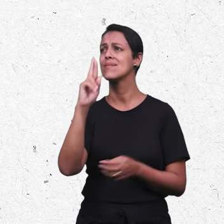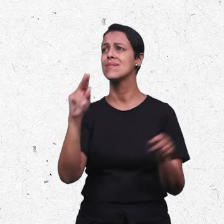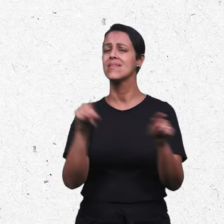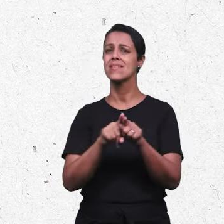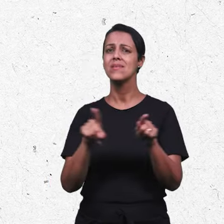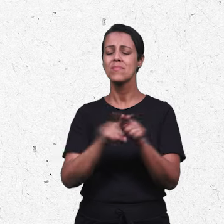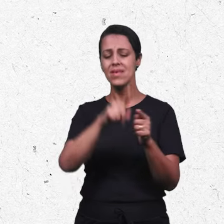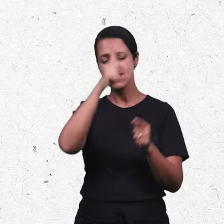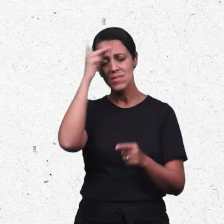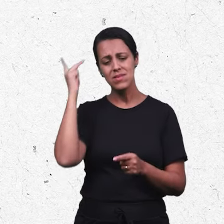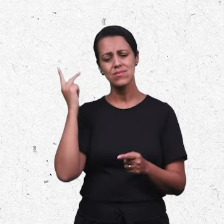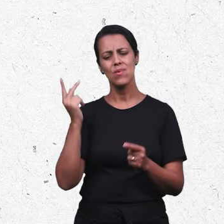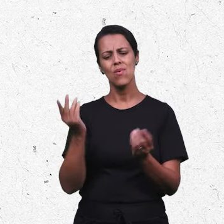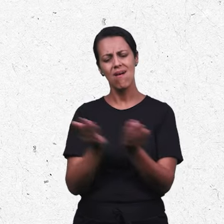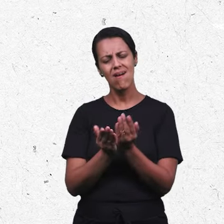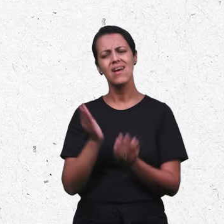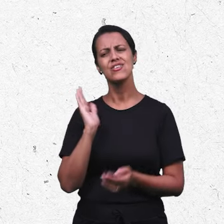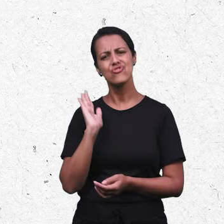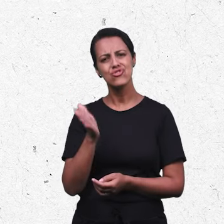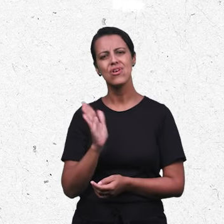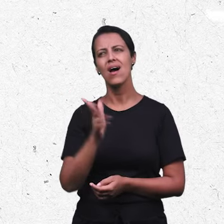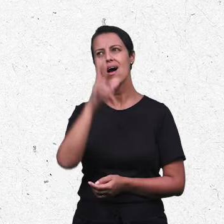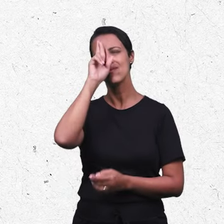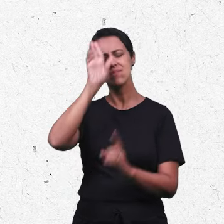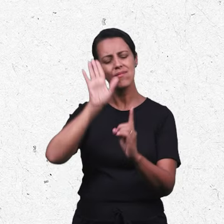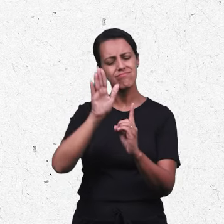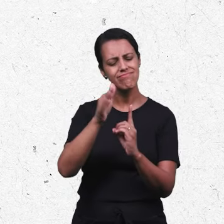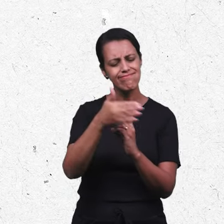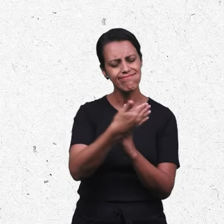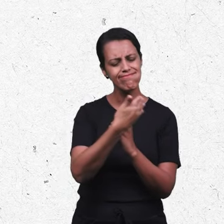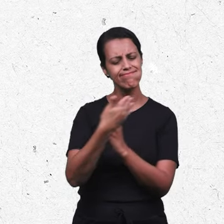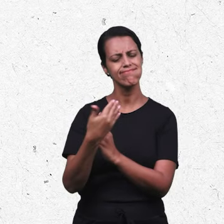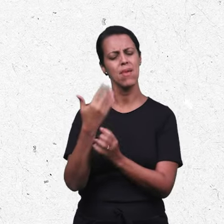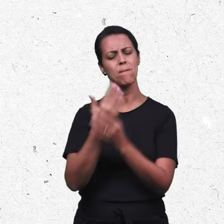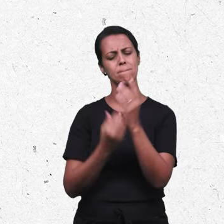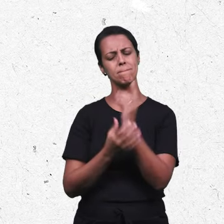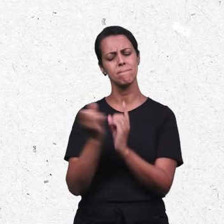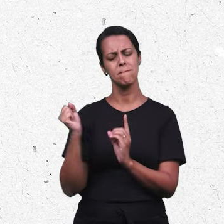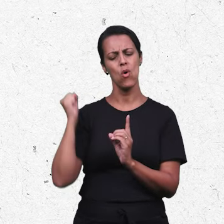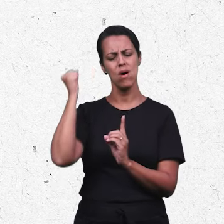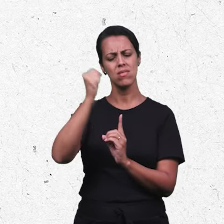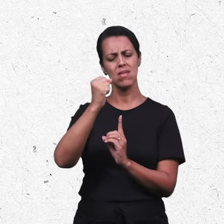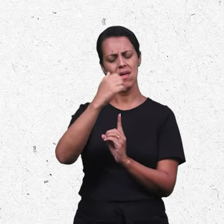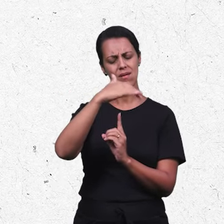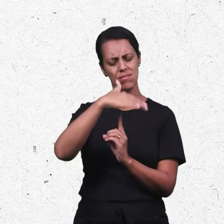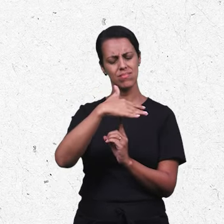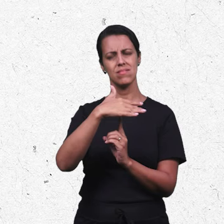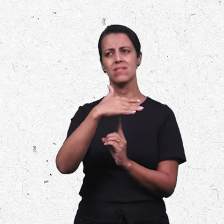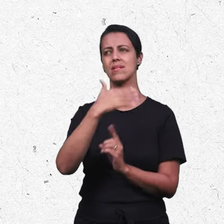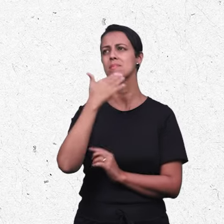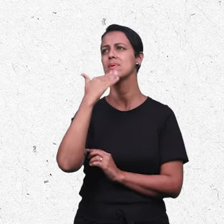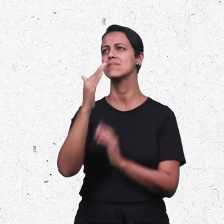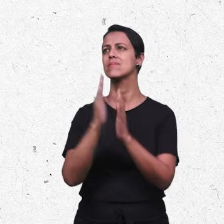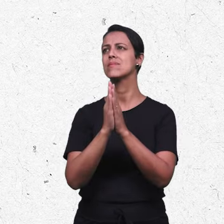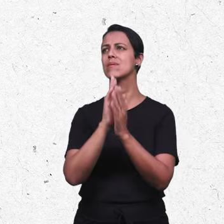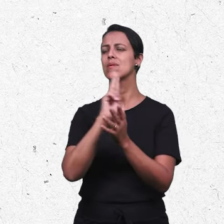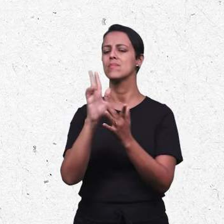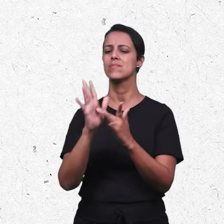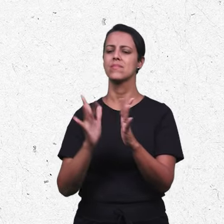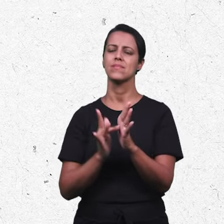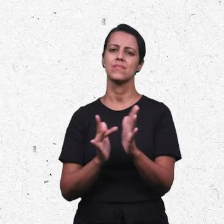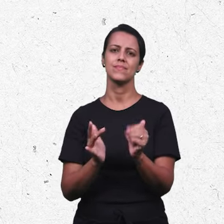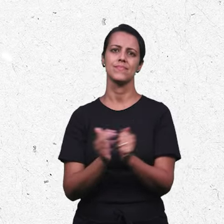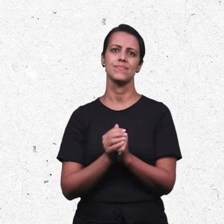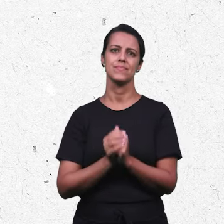servos do Senhor o Senhor esteja guardando nas tuas mãos de poder senhor é a intercessão que fazemos em nome do